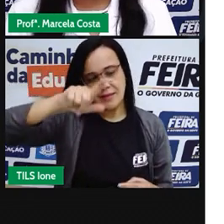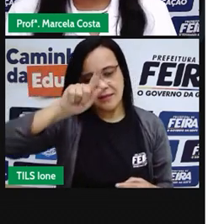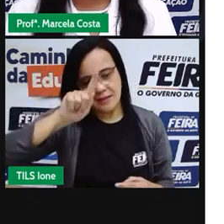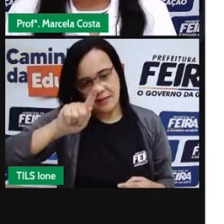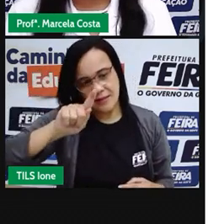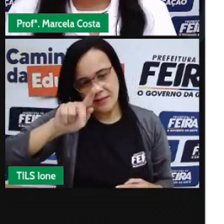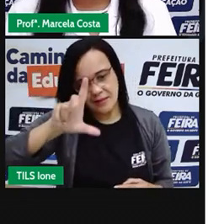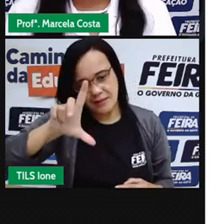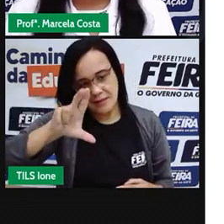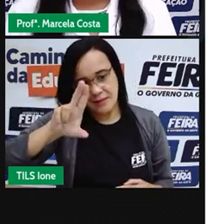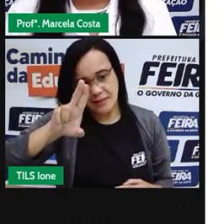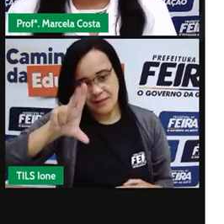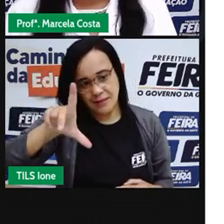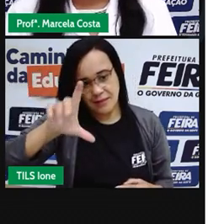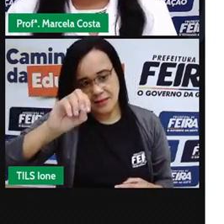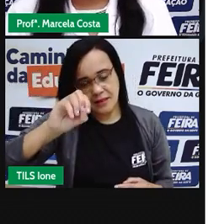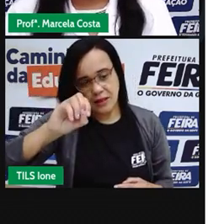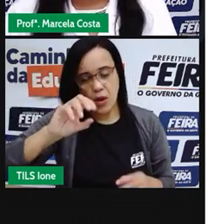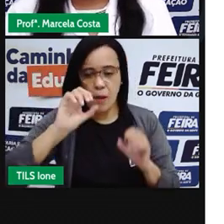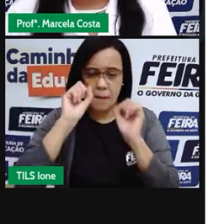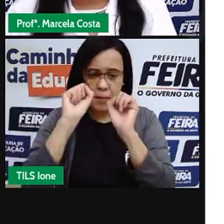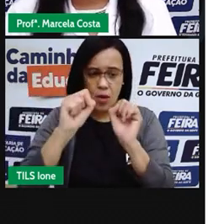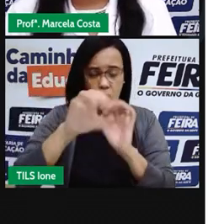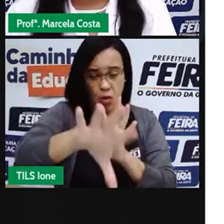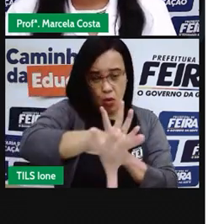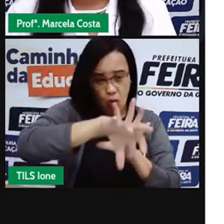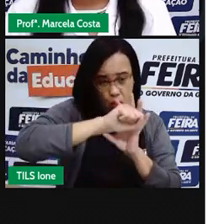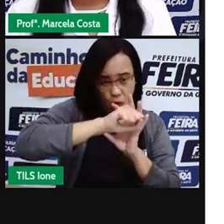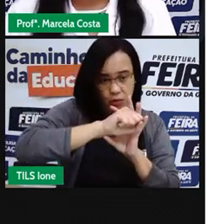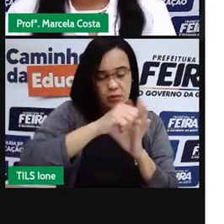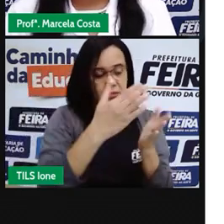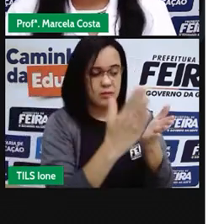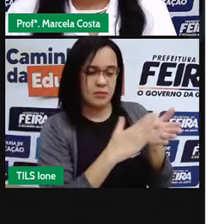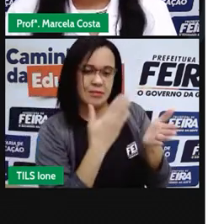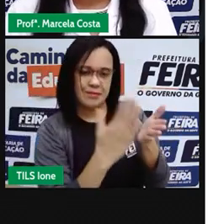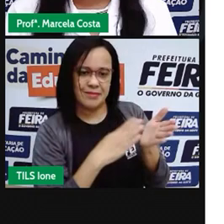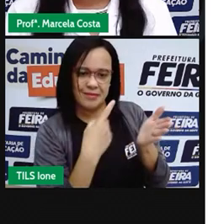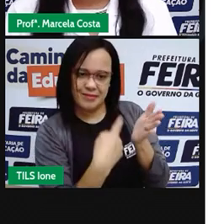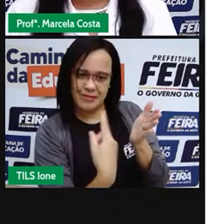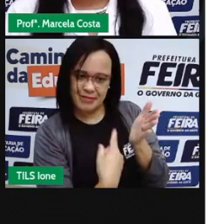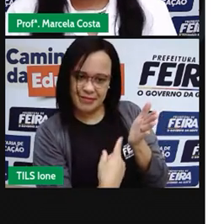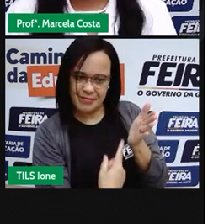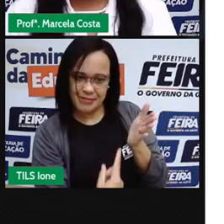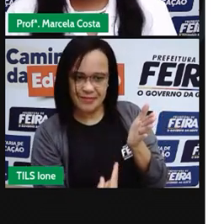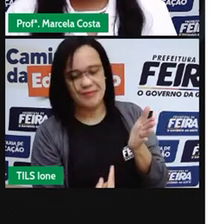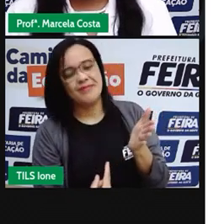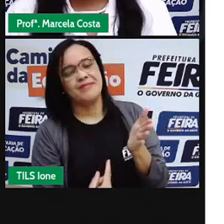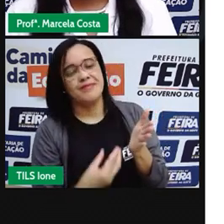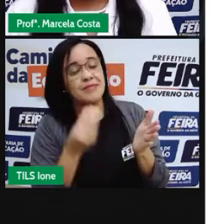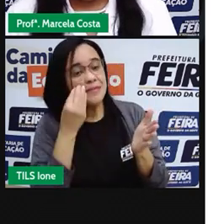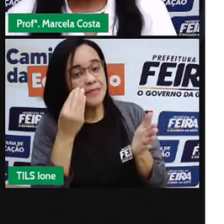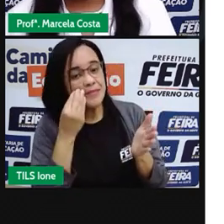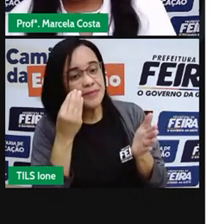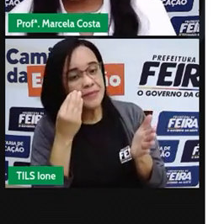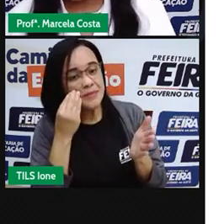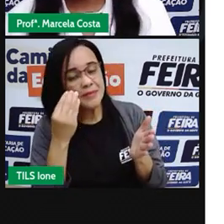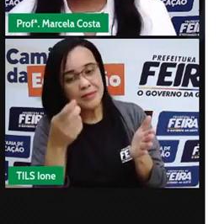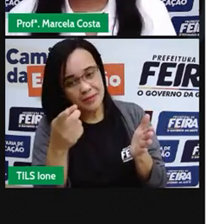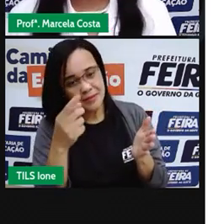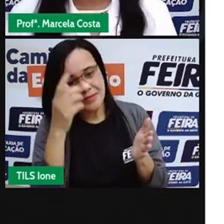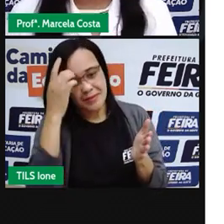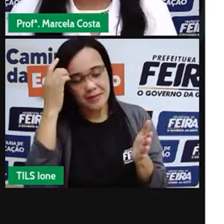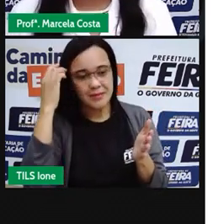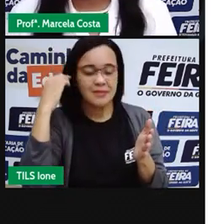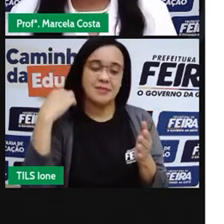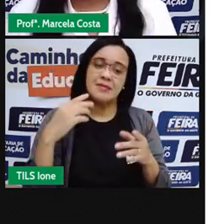vá observando o formato. Então, esse aqui é o triângulo. A gente usou